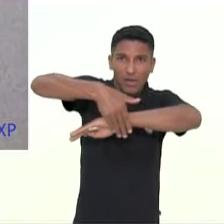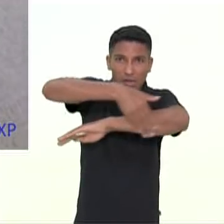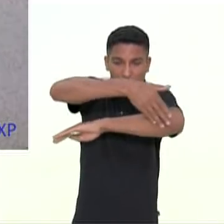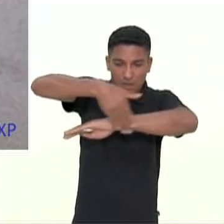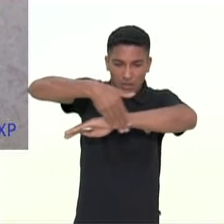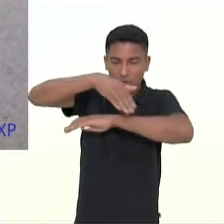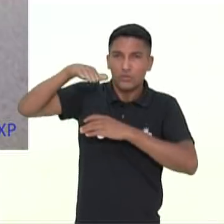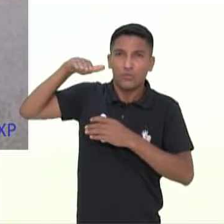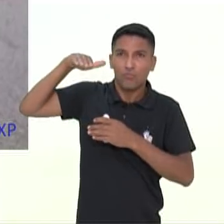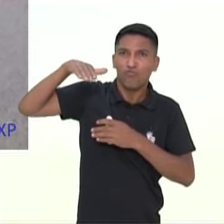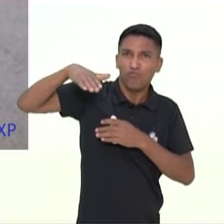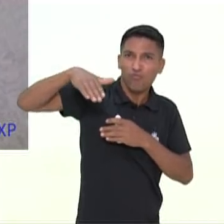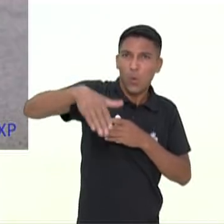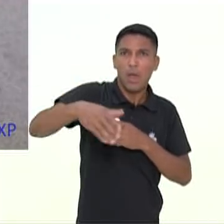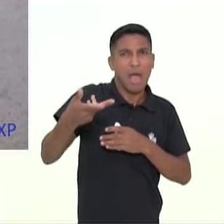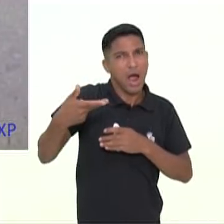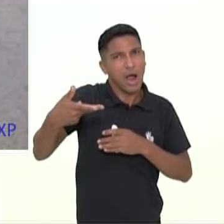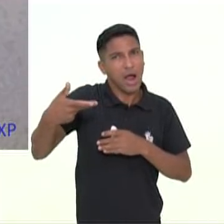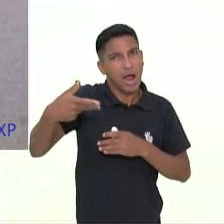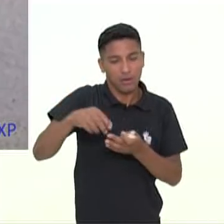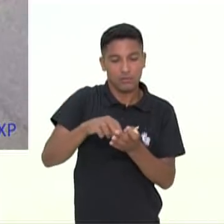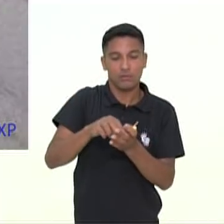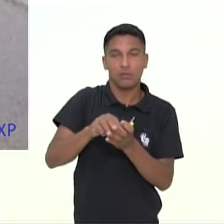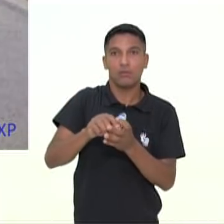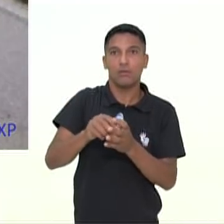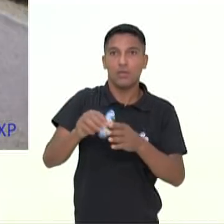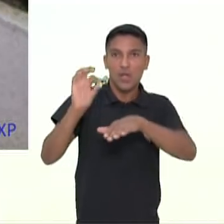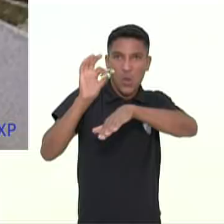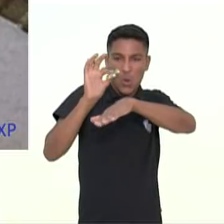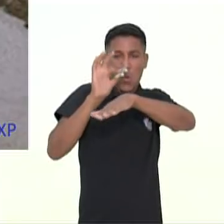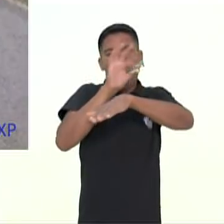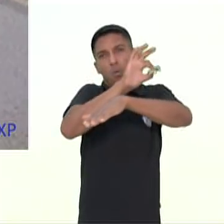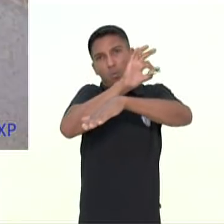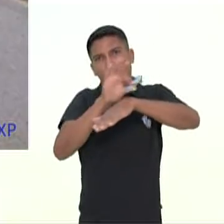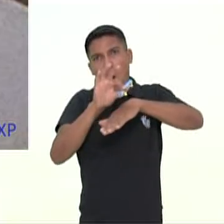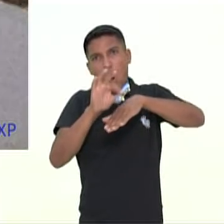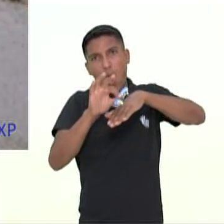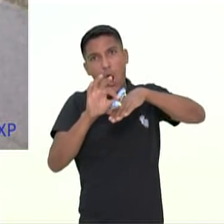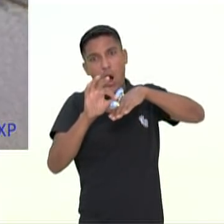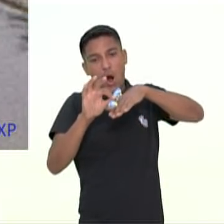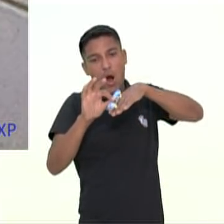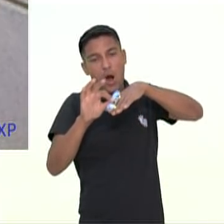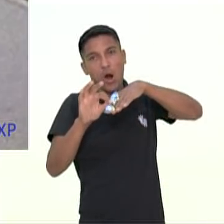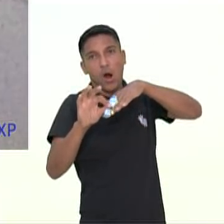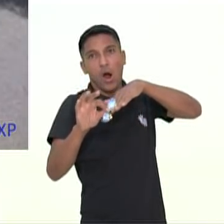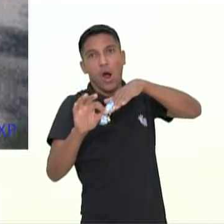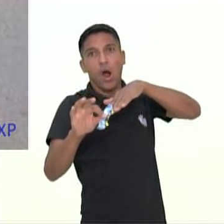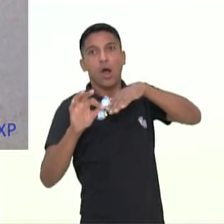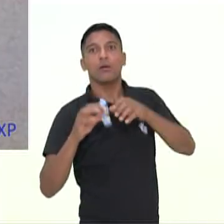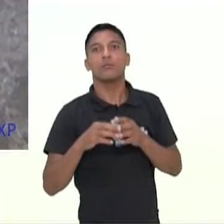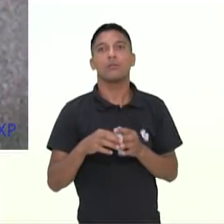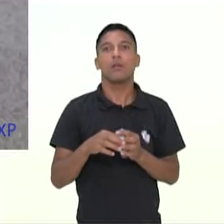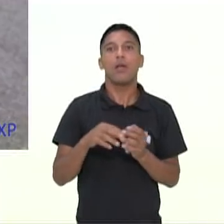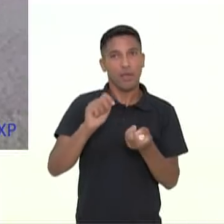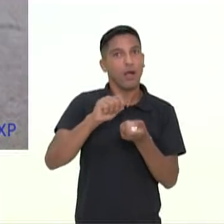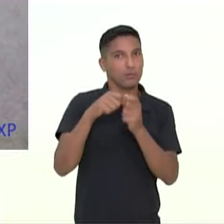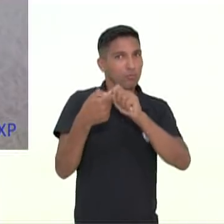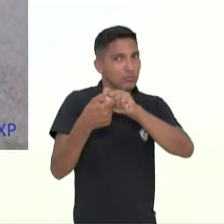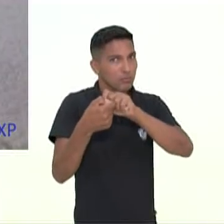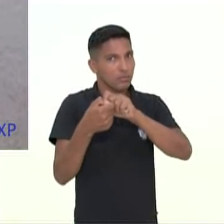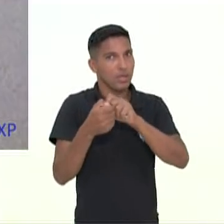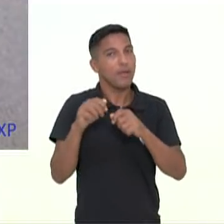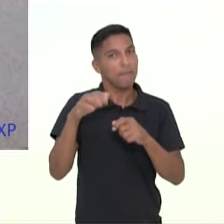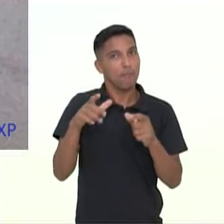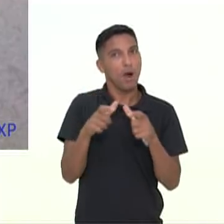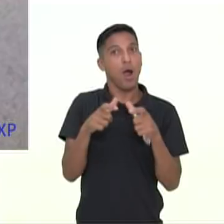No downhill speed é que o skate é aquele adaptado, o long, né? Ele é um skate maior, mais comprido,